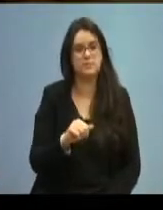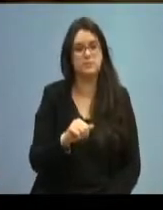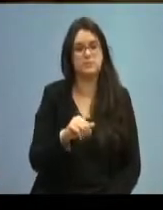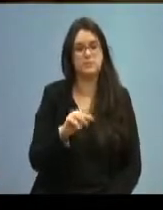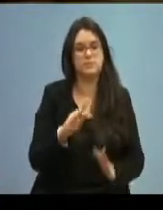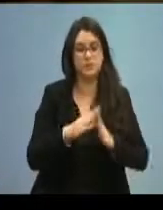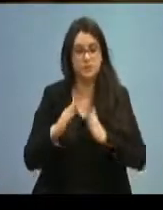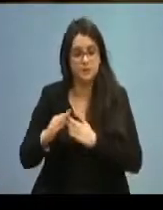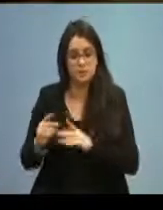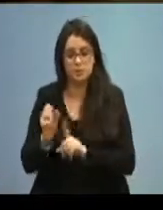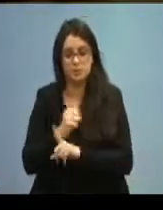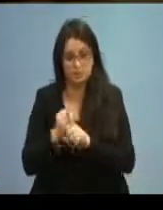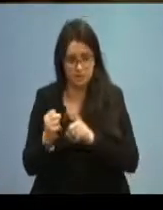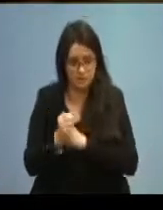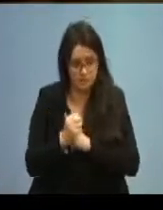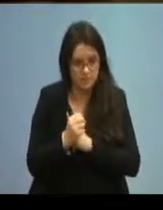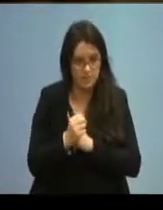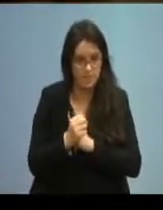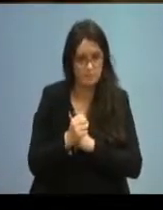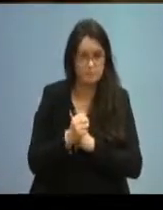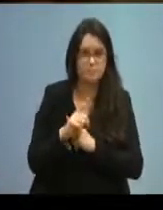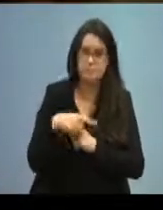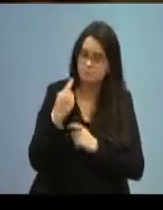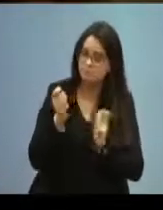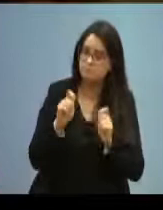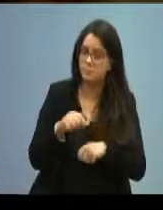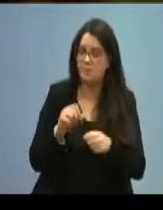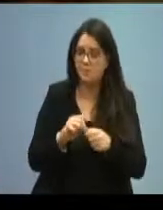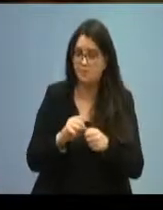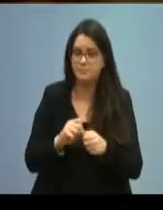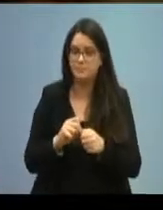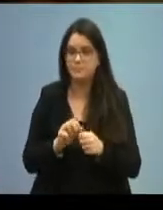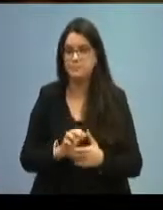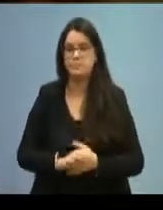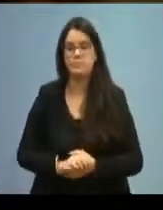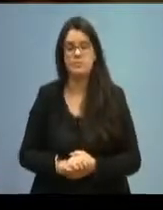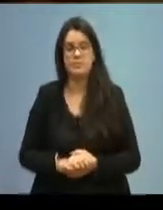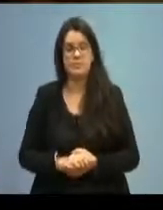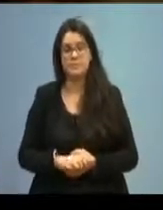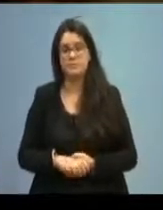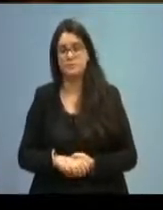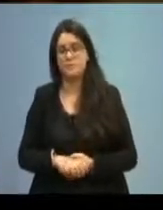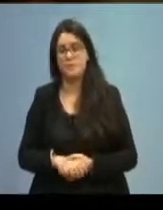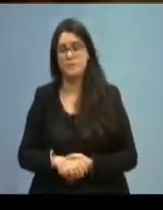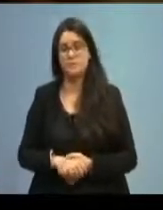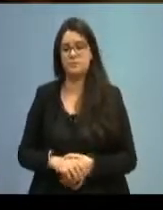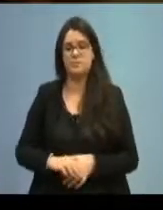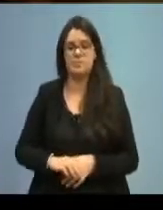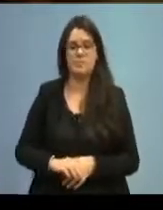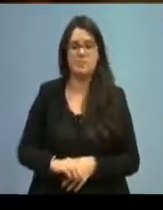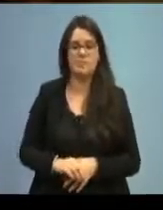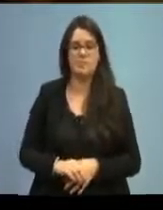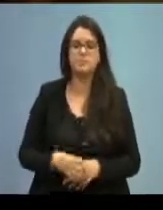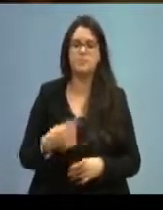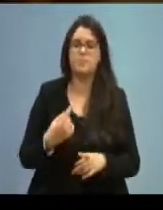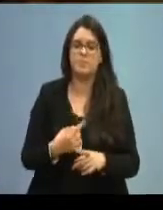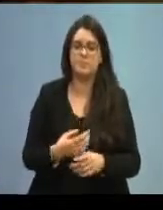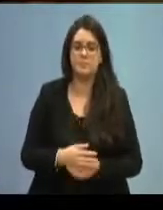A gente poderia ter feito um programa de habitação social com 100 milhões de reais. Por que